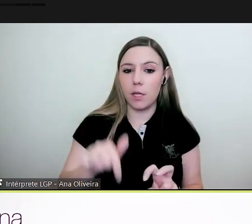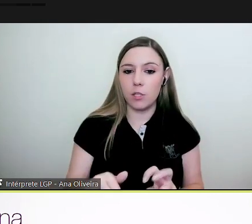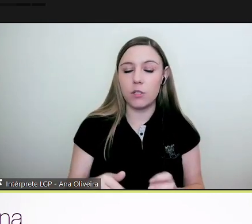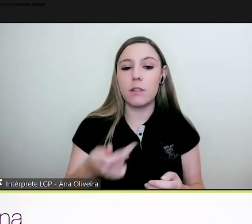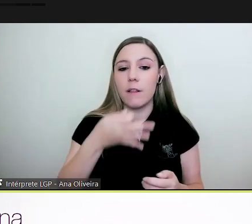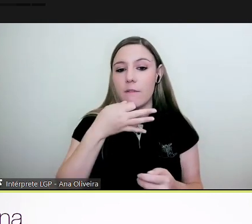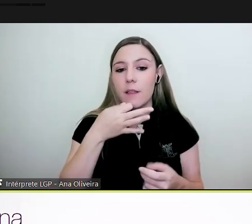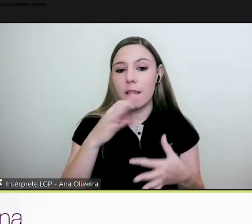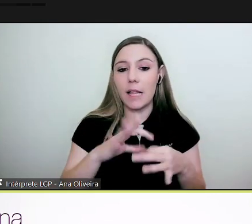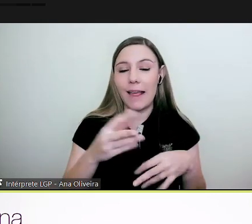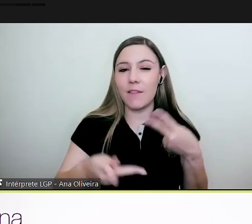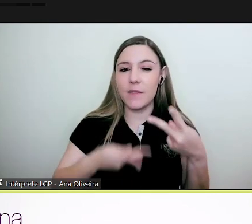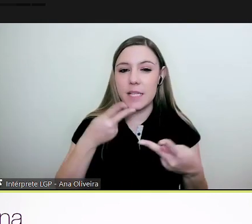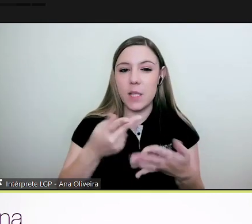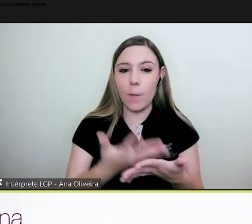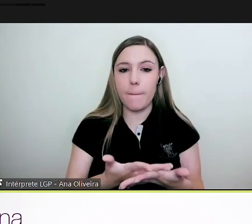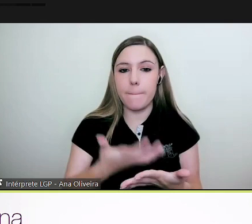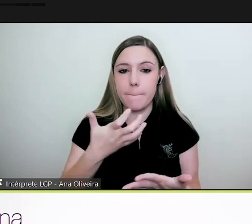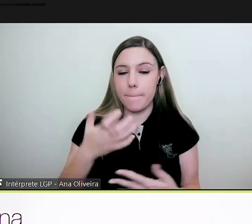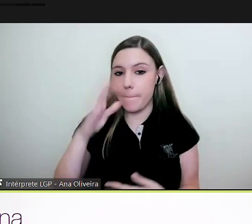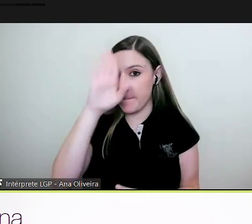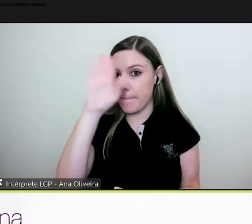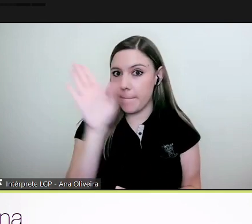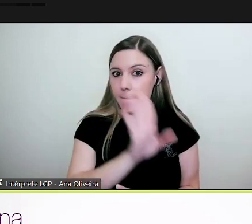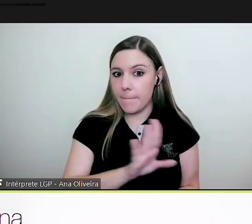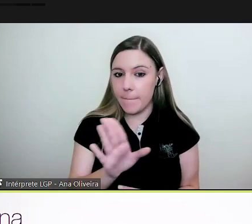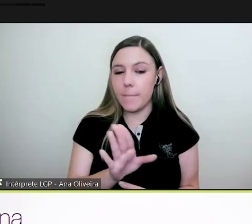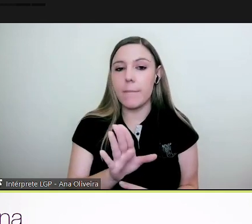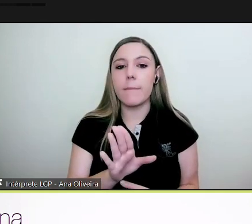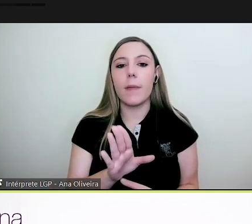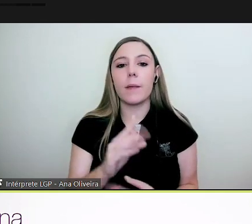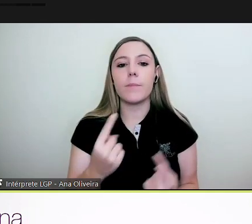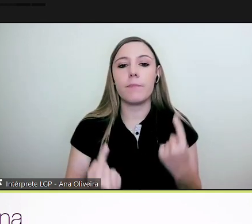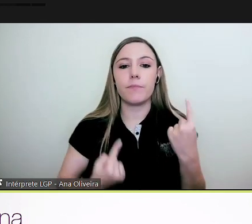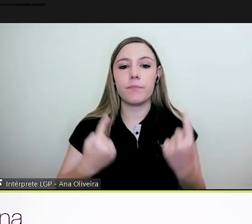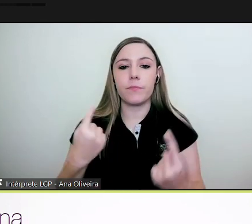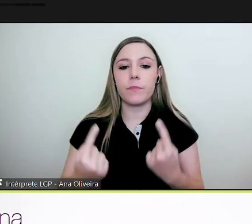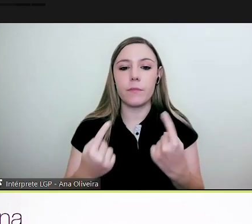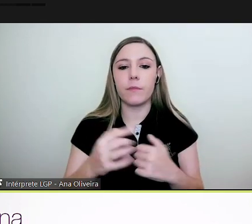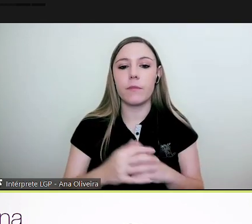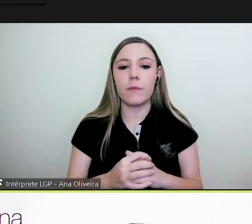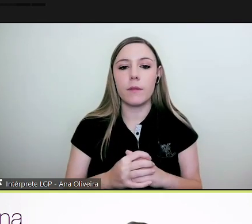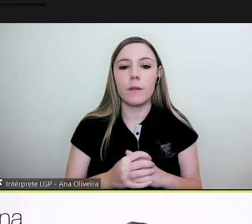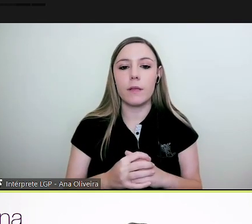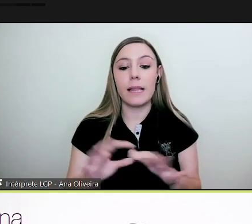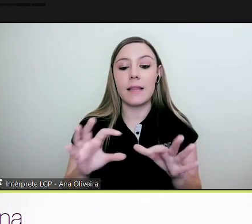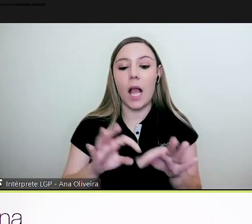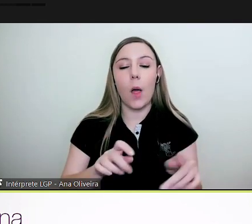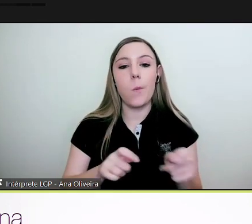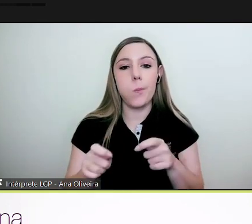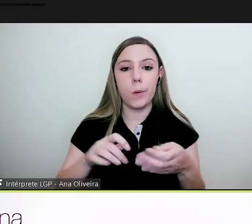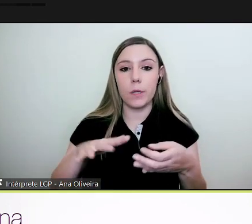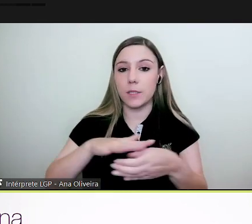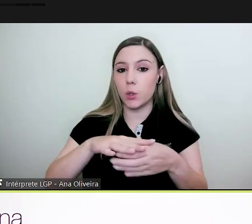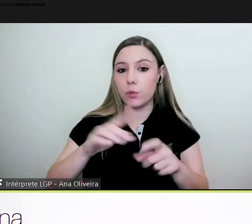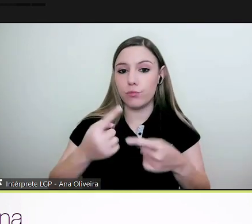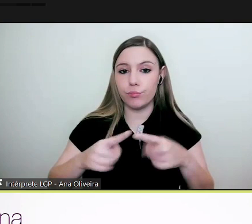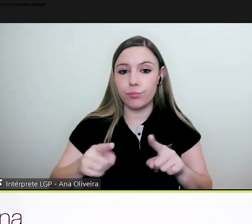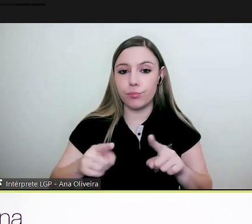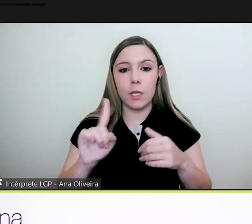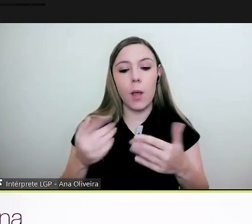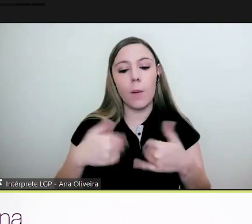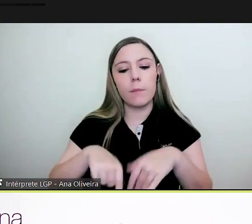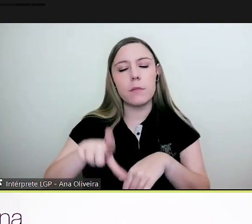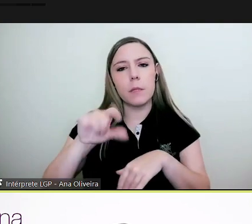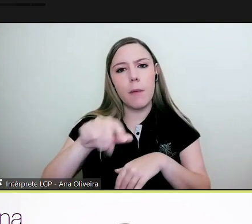impacto. Sabemos, muitas vezes, que não só na gestão em diferentes contextos, mas também em matéria de políticas